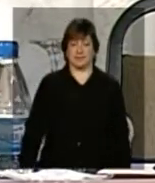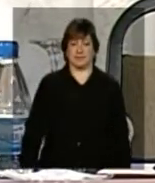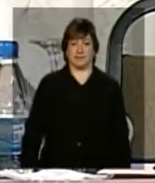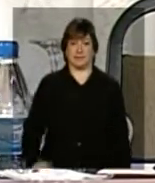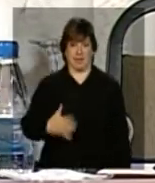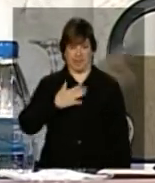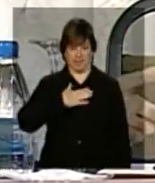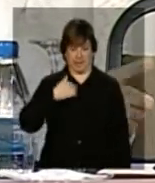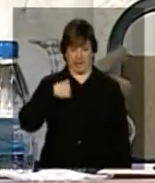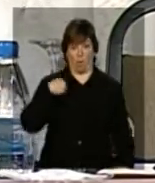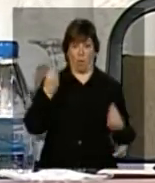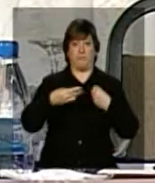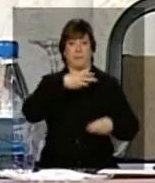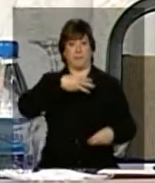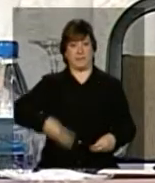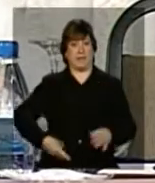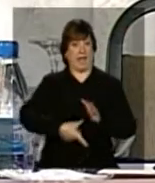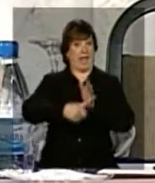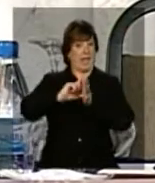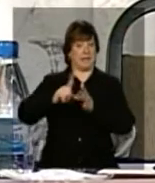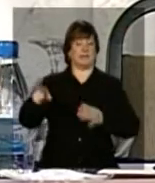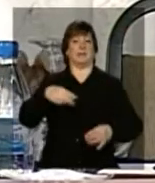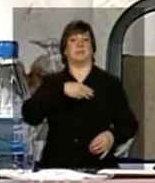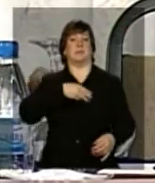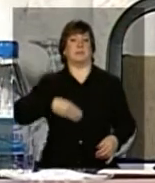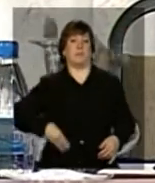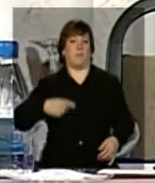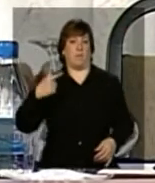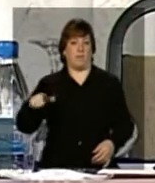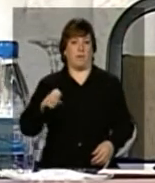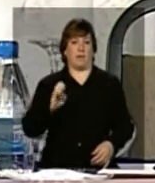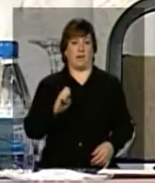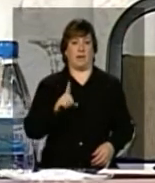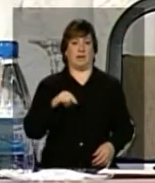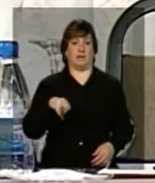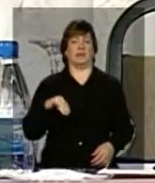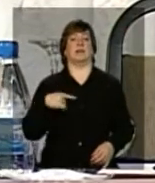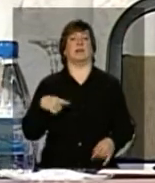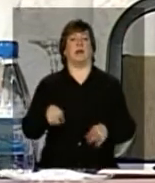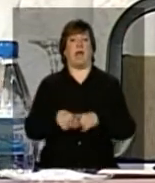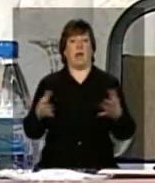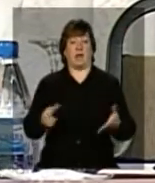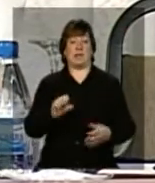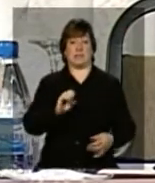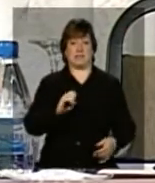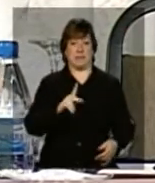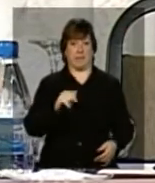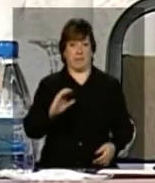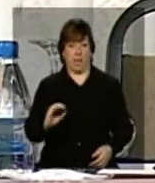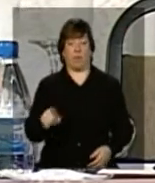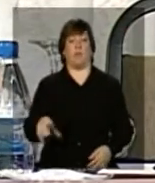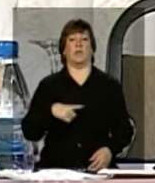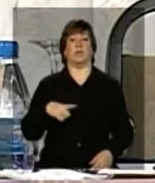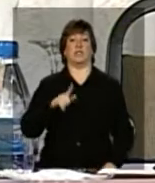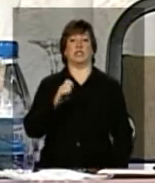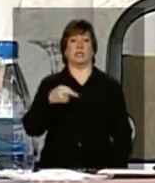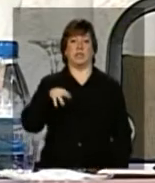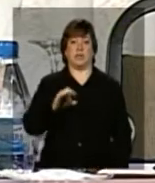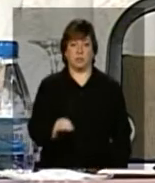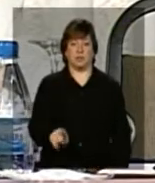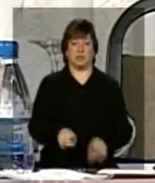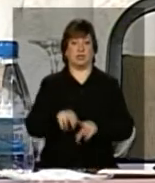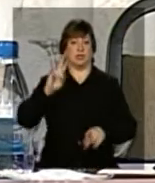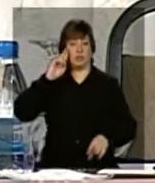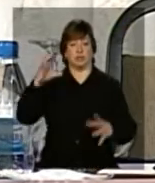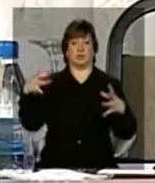como ministra, antes era ministra Irine, a CEPAL Gênero, na diretoria de